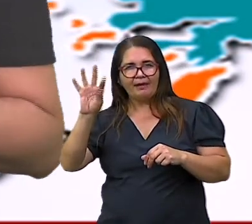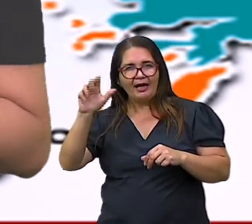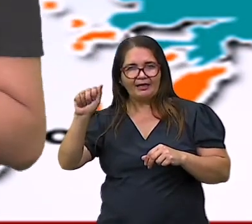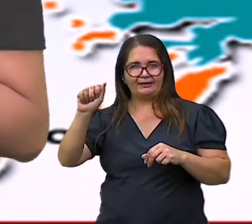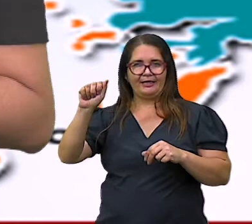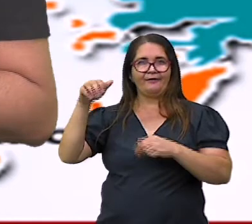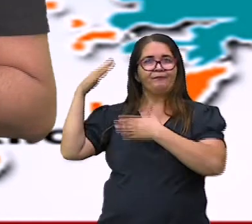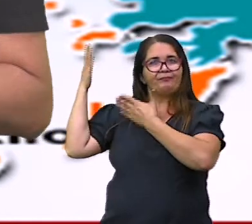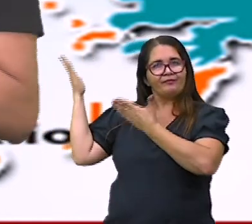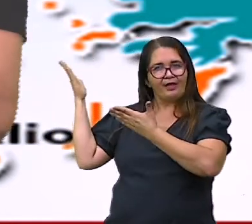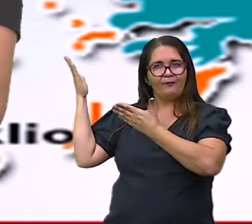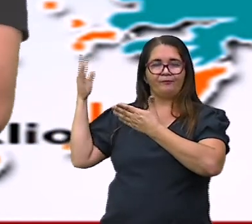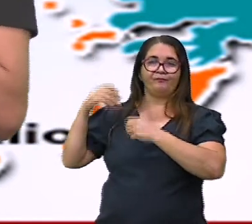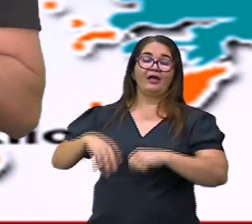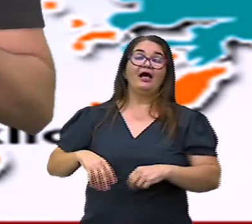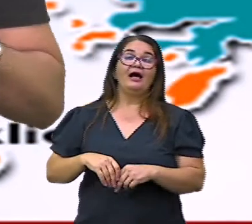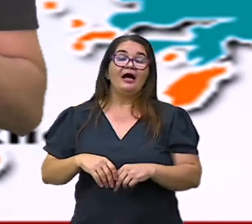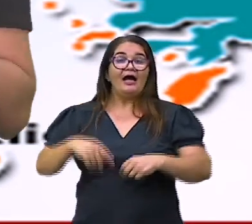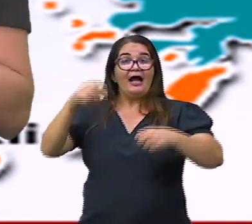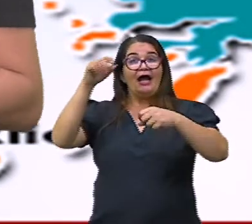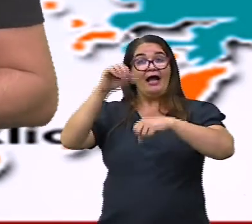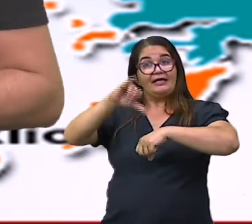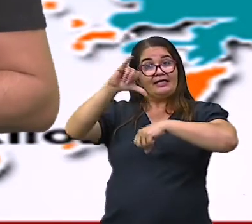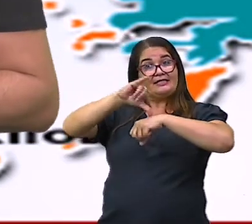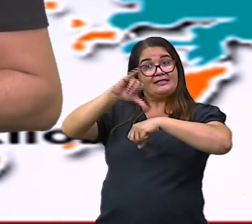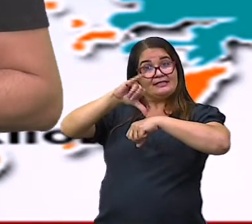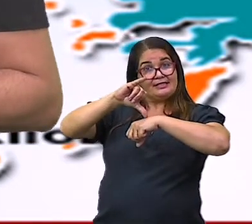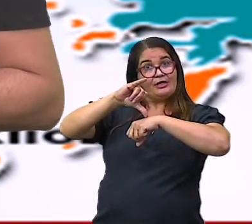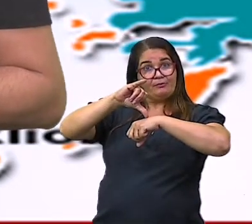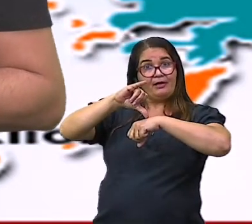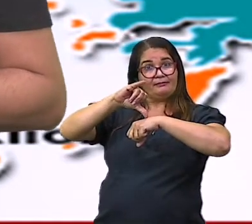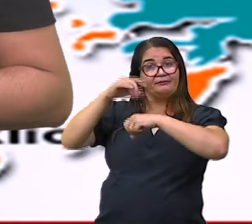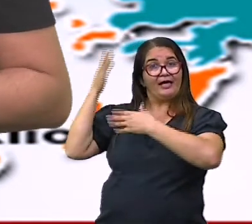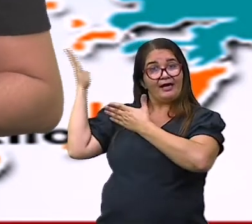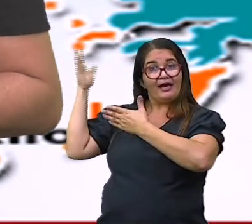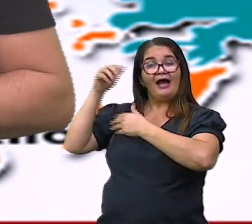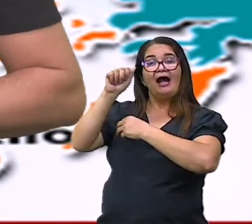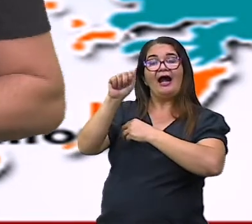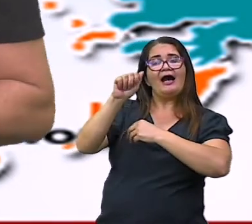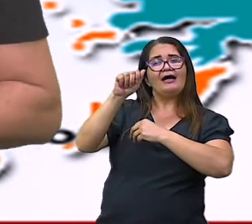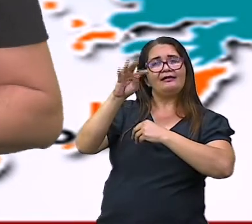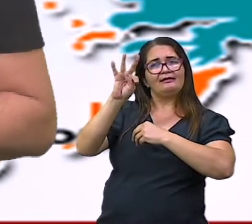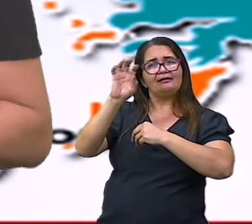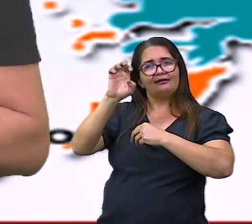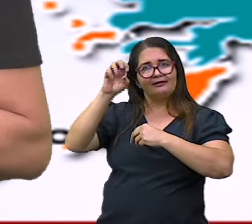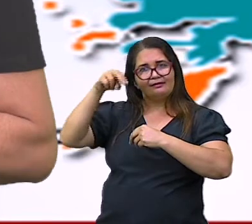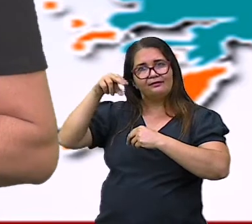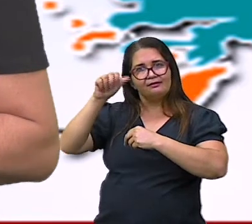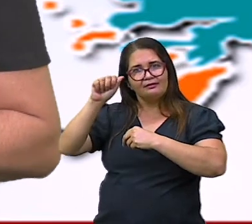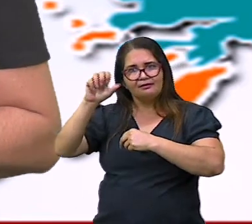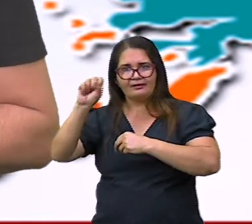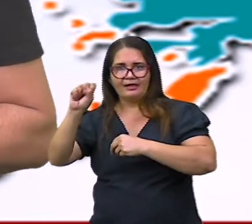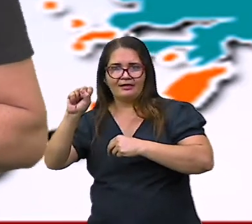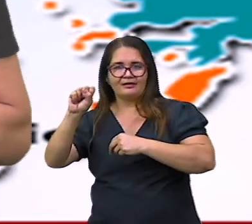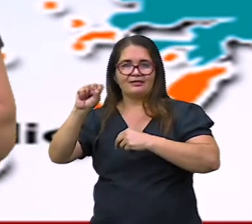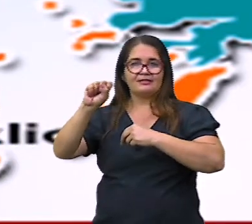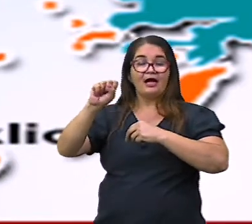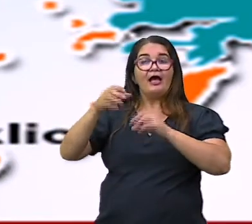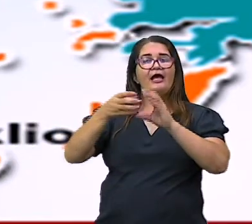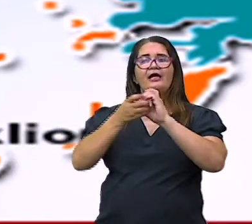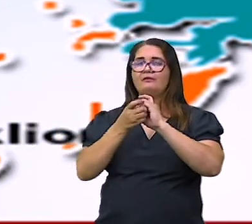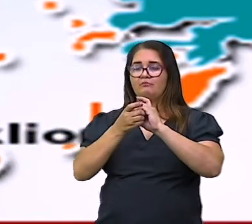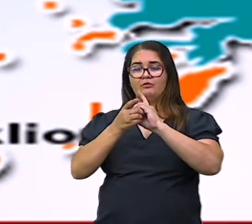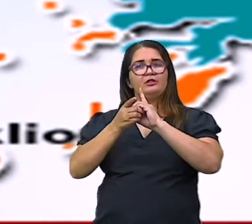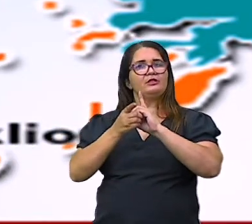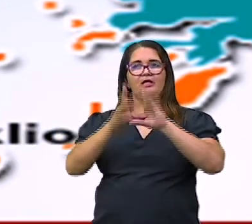os interesses dos ricos e aristocratas ainda prevaleciam na Assembleia, também chamada de